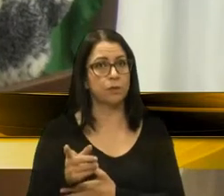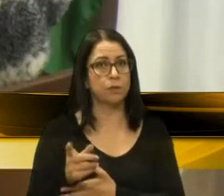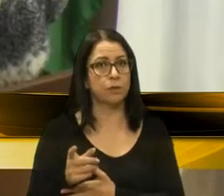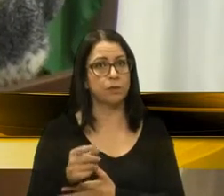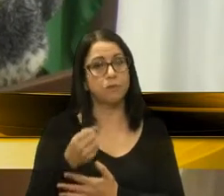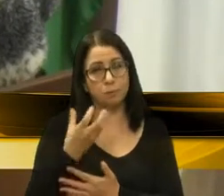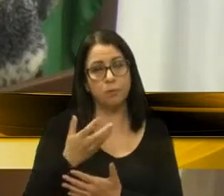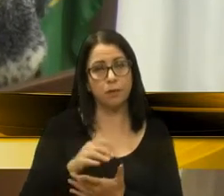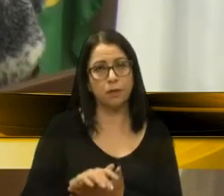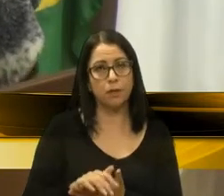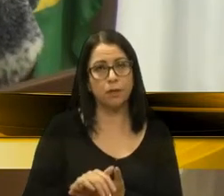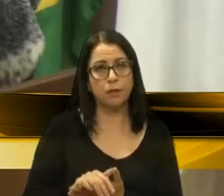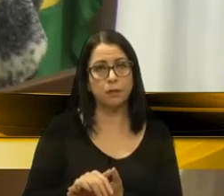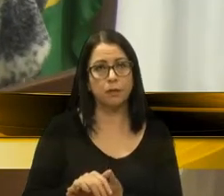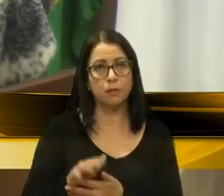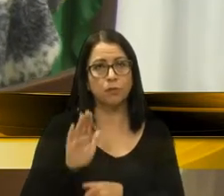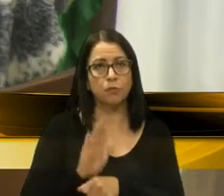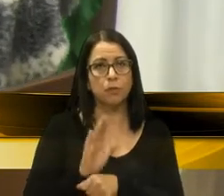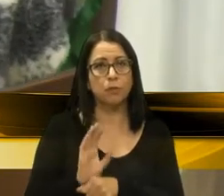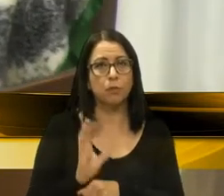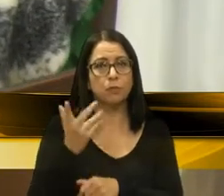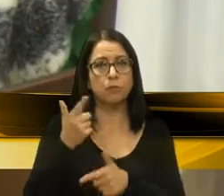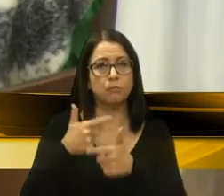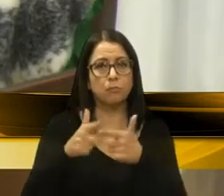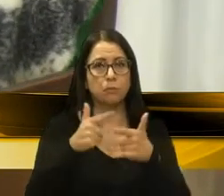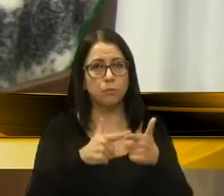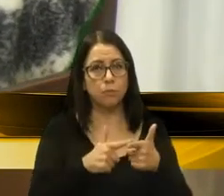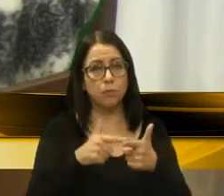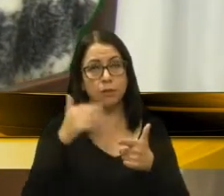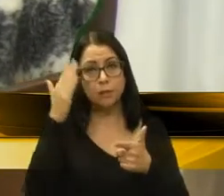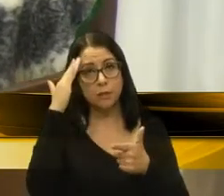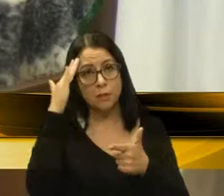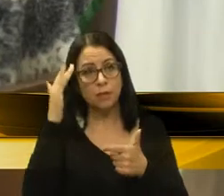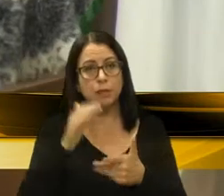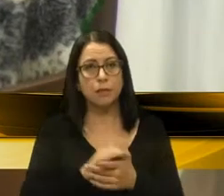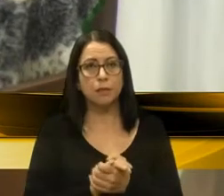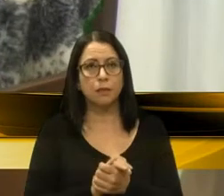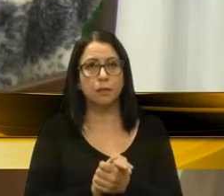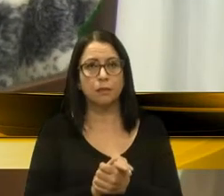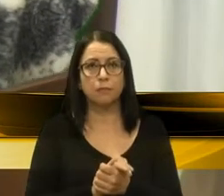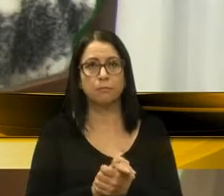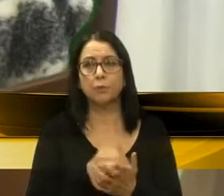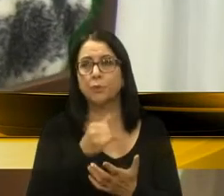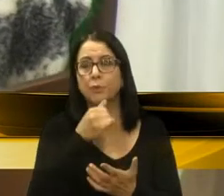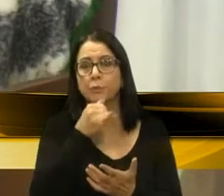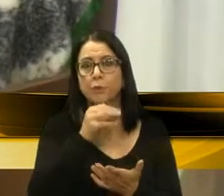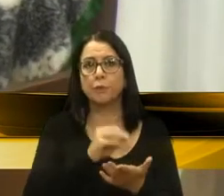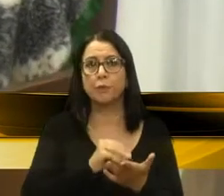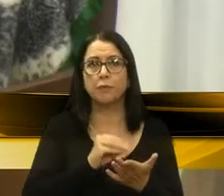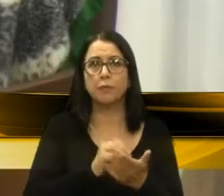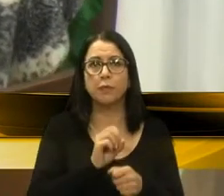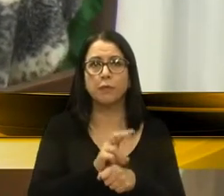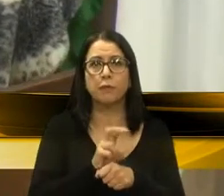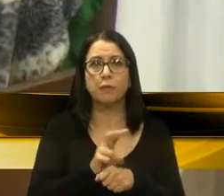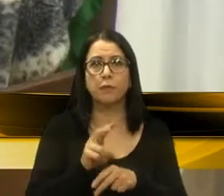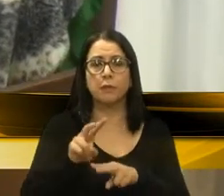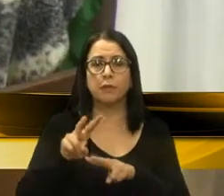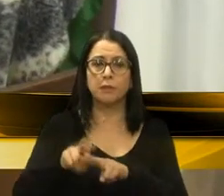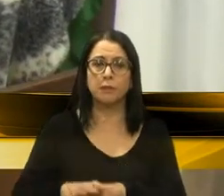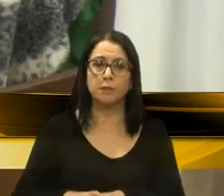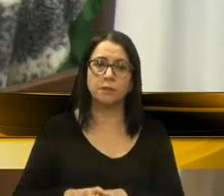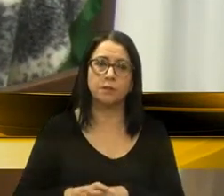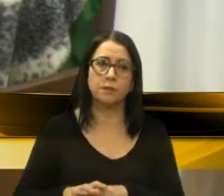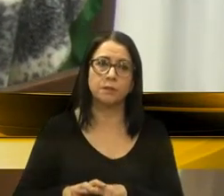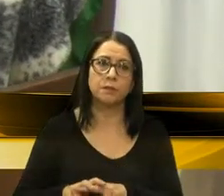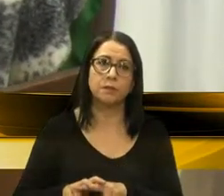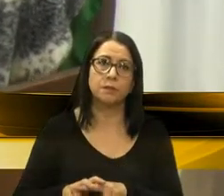muito bem para nos ajudar a resolver problemas que a gente sabe em relação a, por exemplo, falta de vagas prisionais.